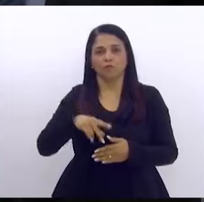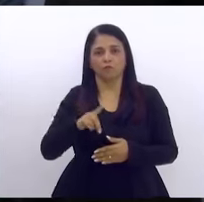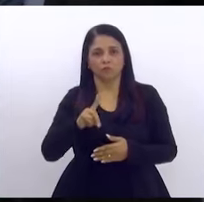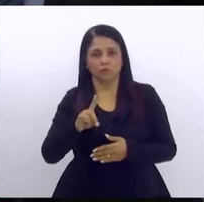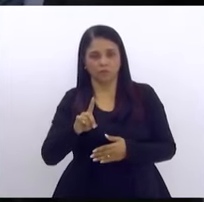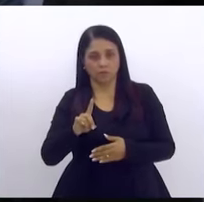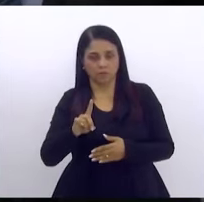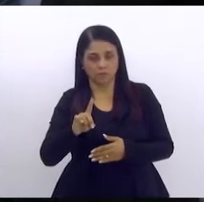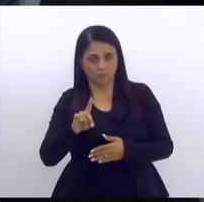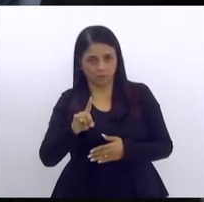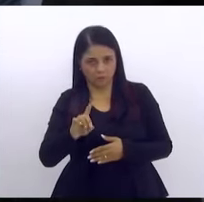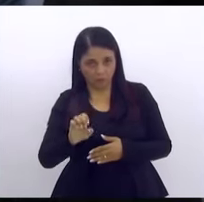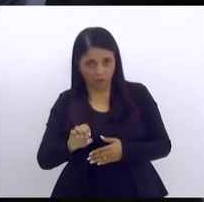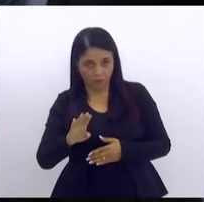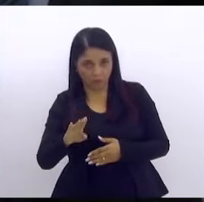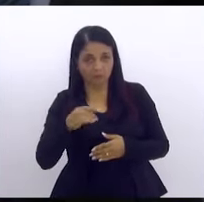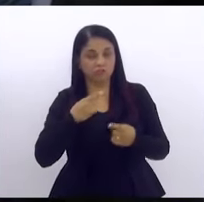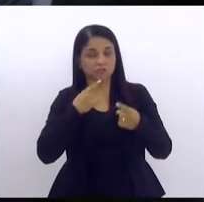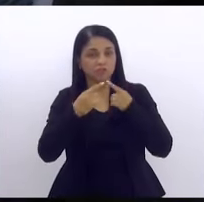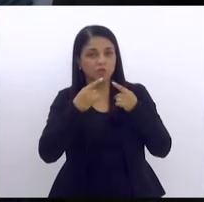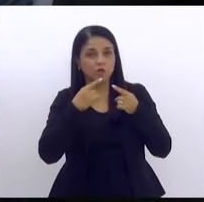dialogar